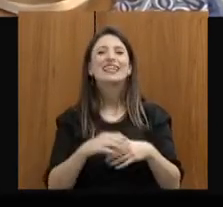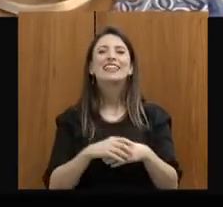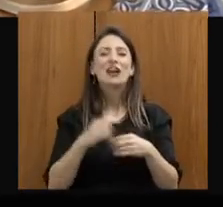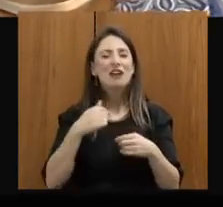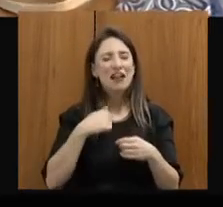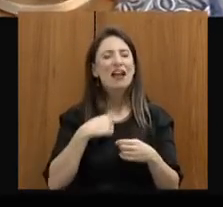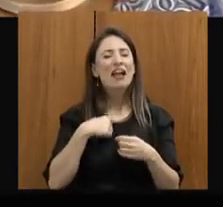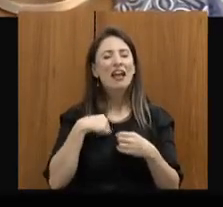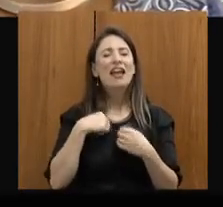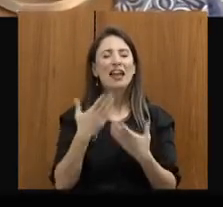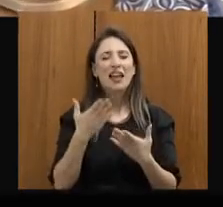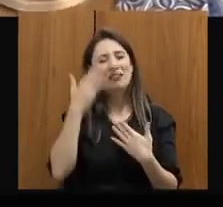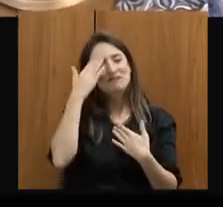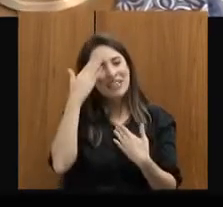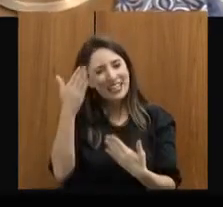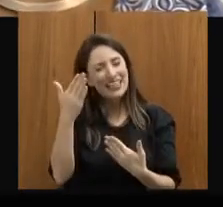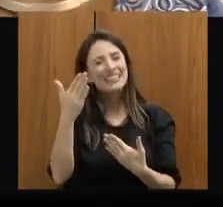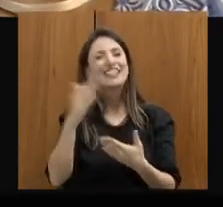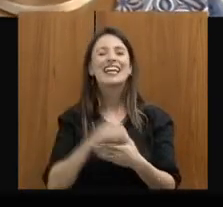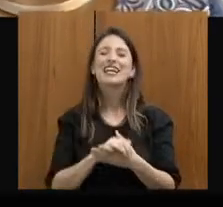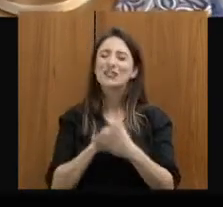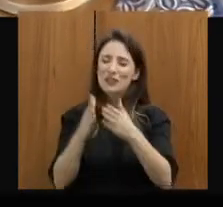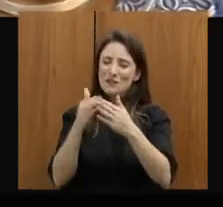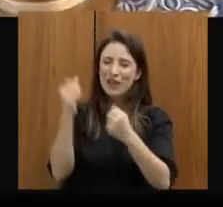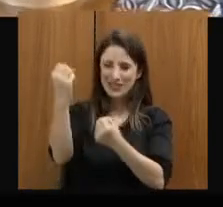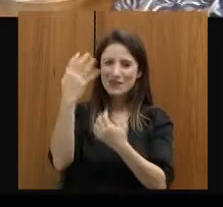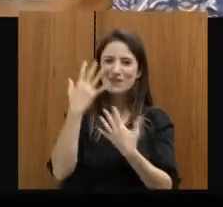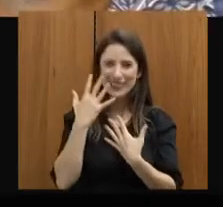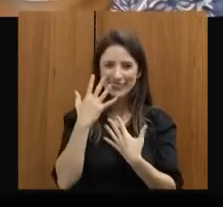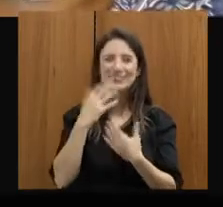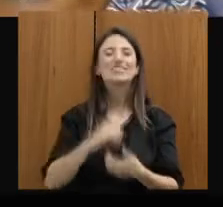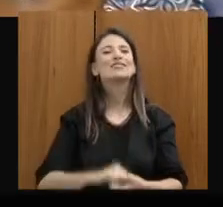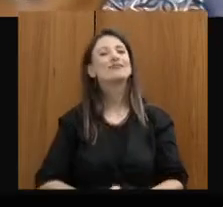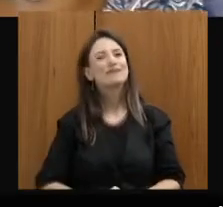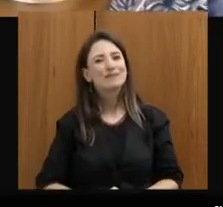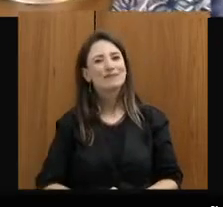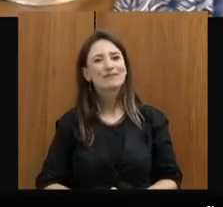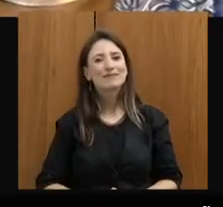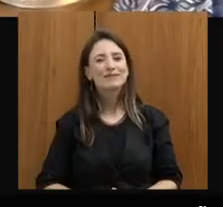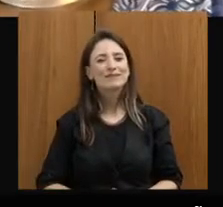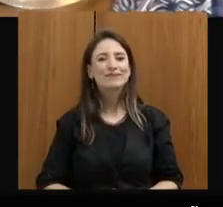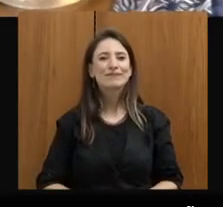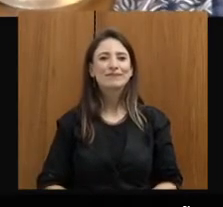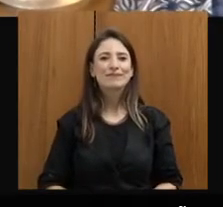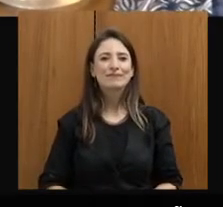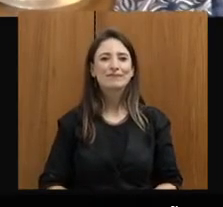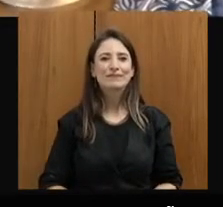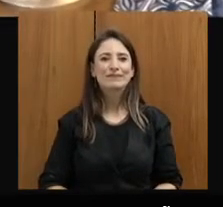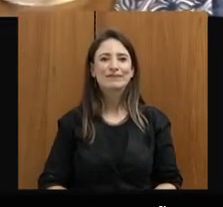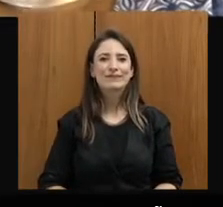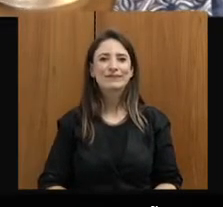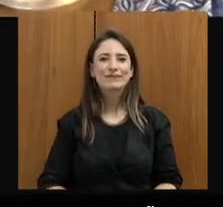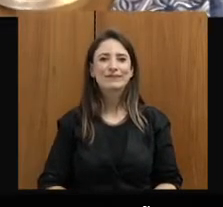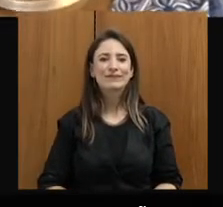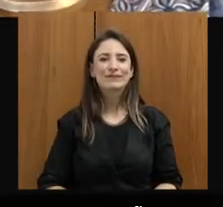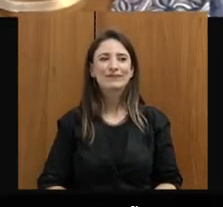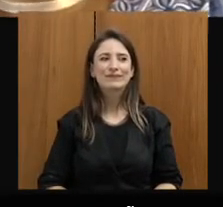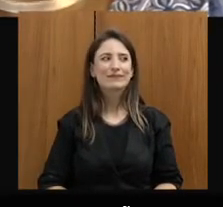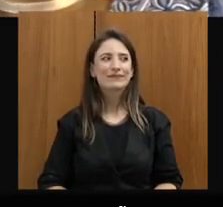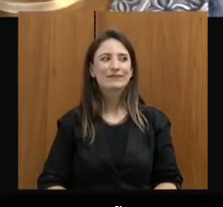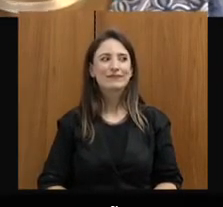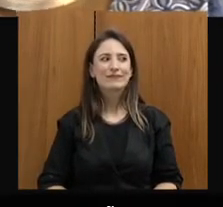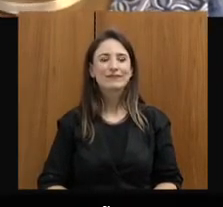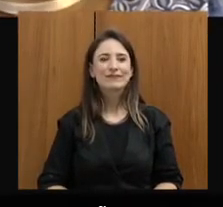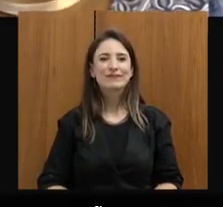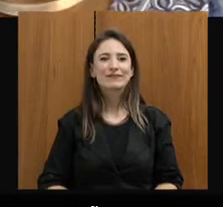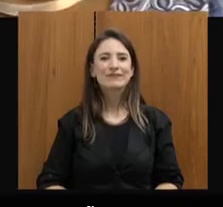quem os Saúdo em particular e peço a benção pode passar e é eu vos conselhos que eu